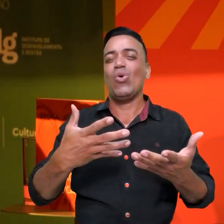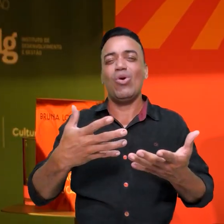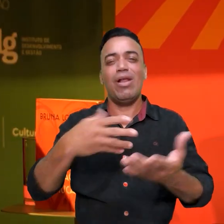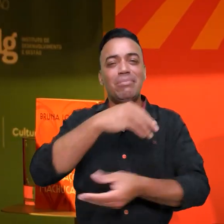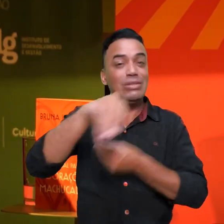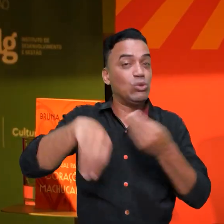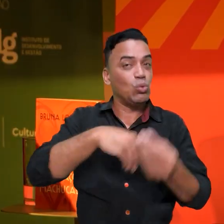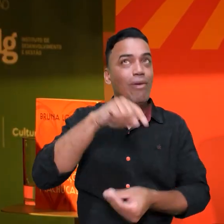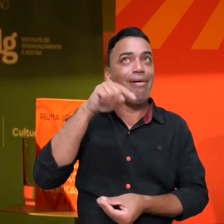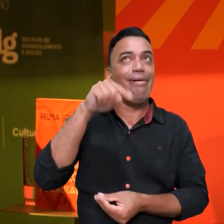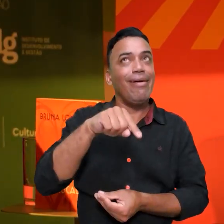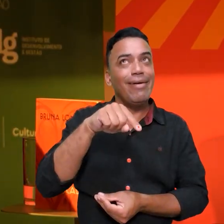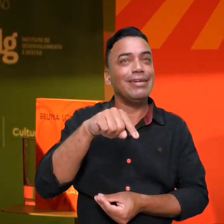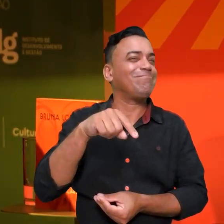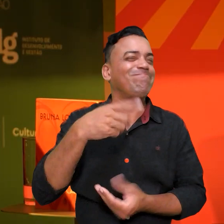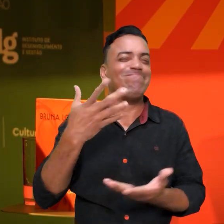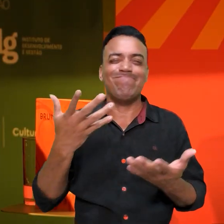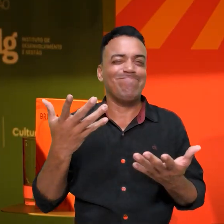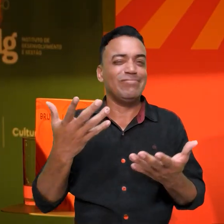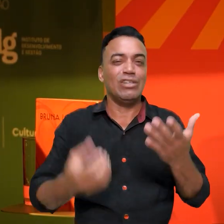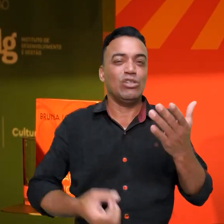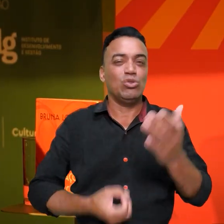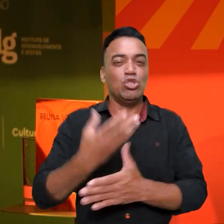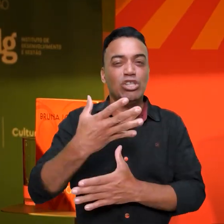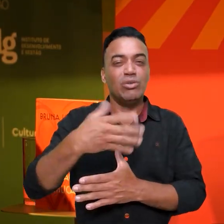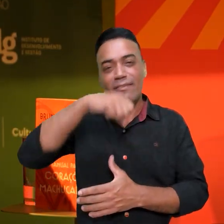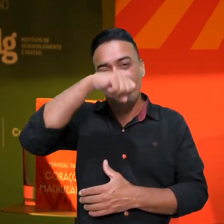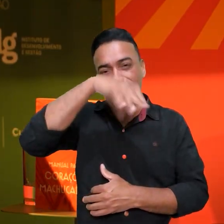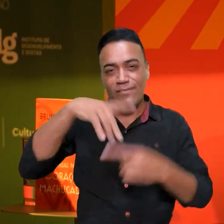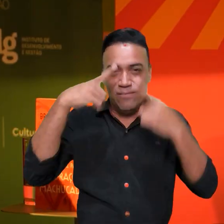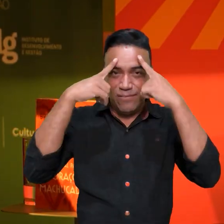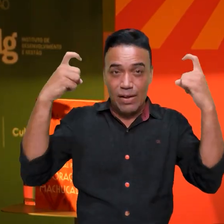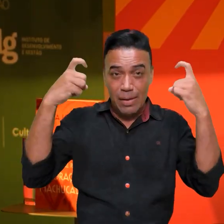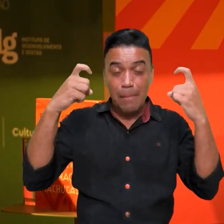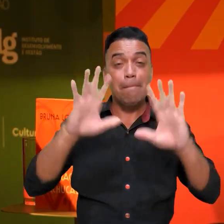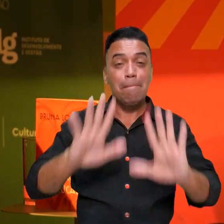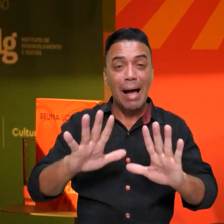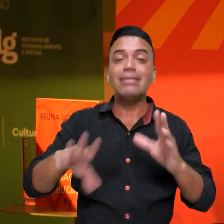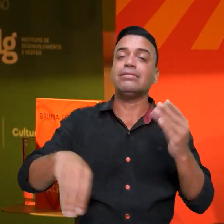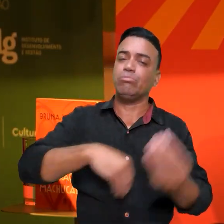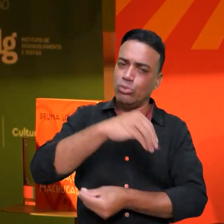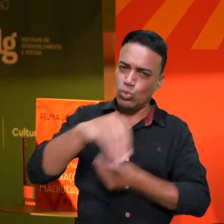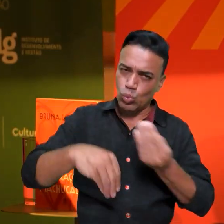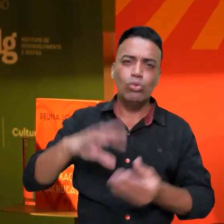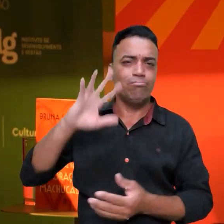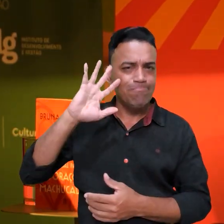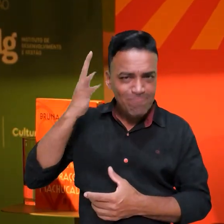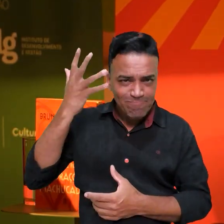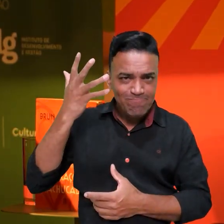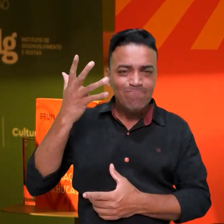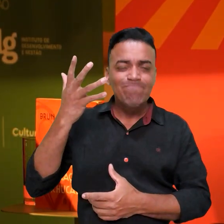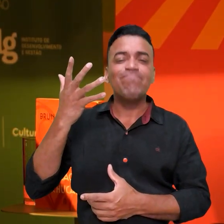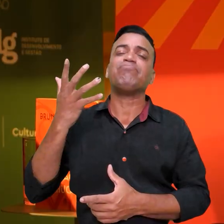muito também nascida da violência, mas ainda assim uma mistura,